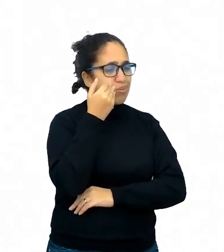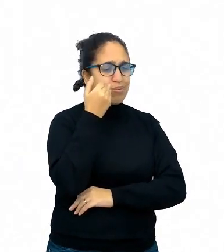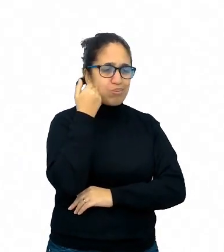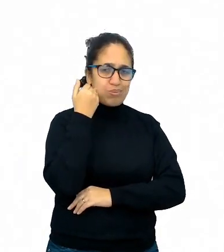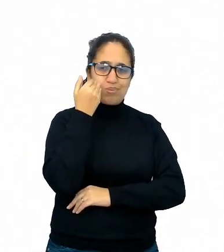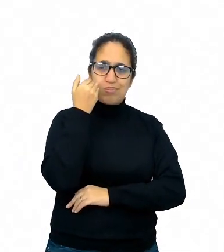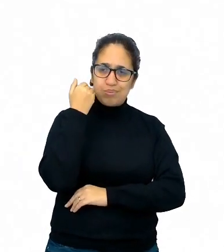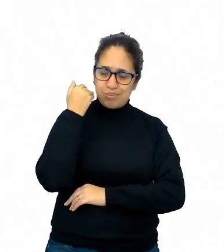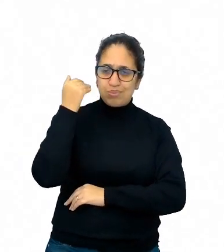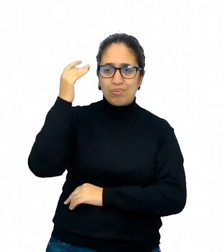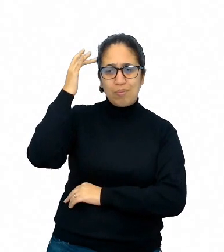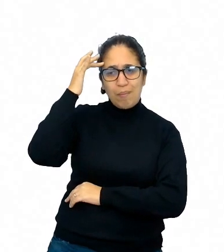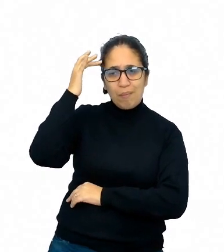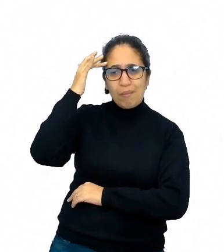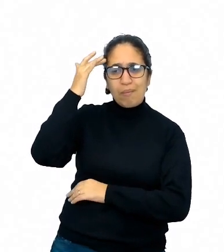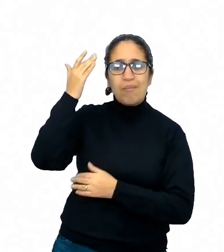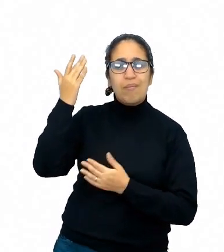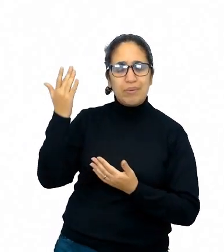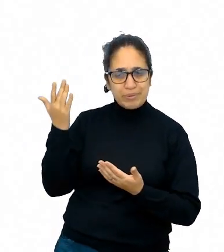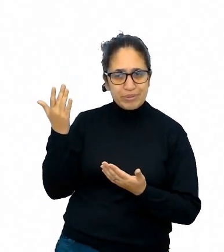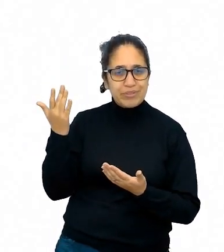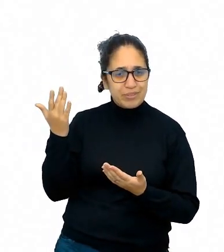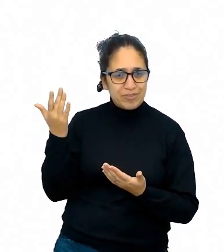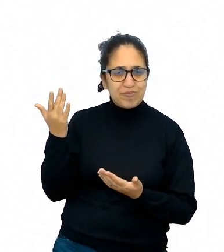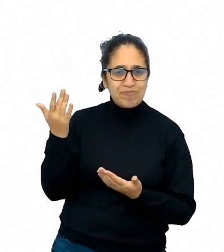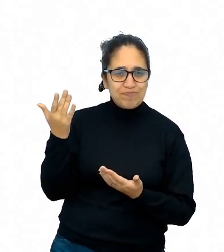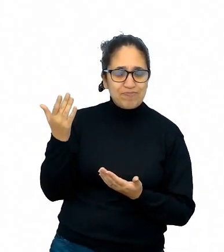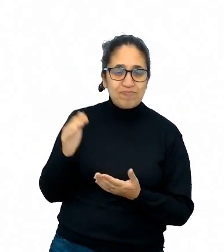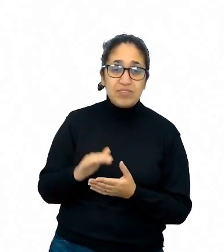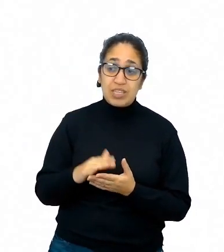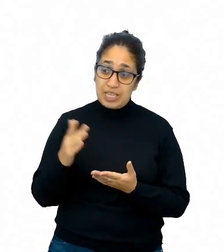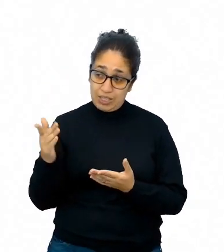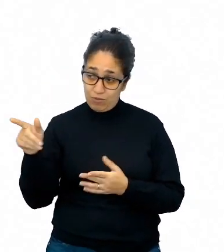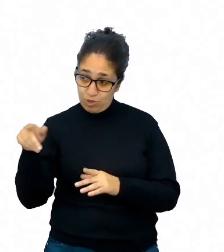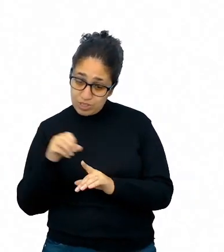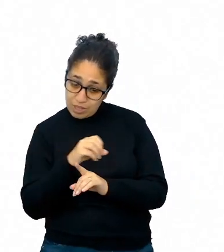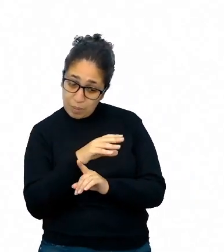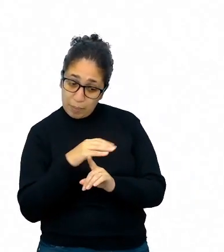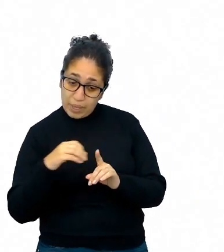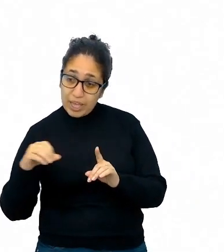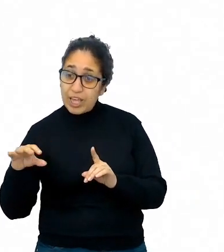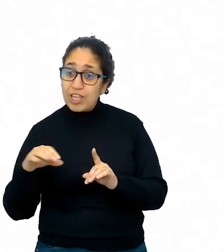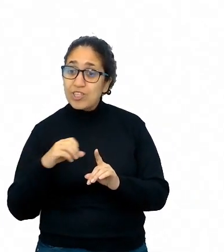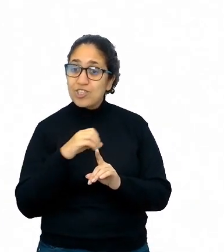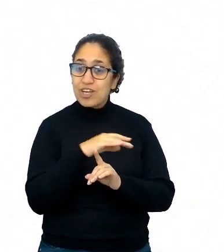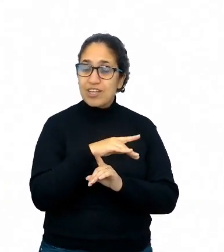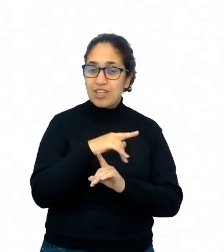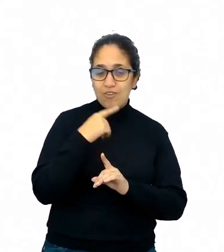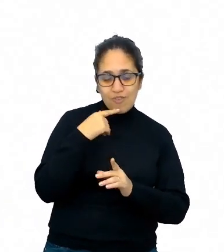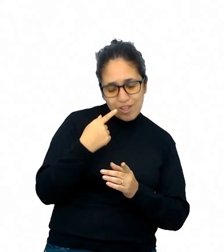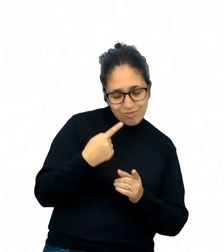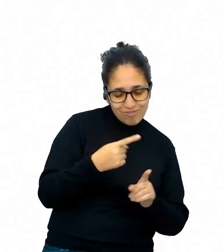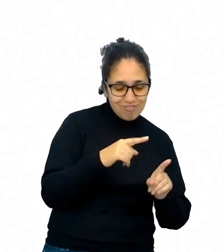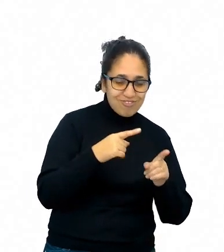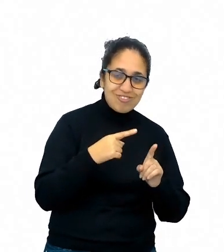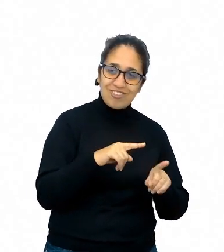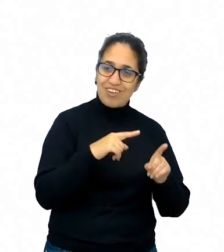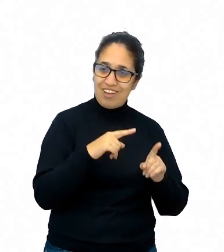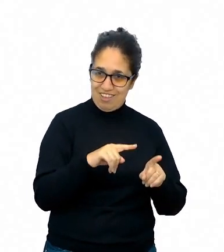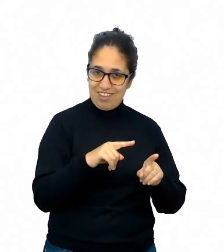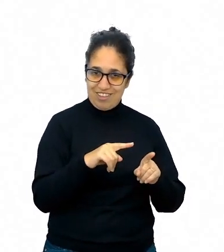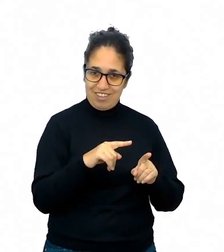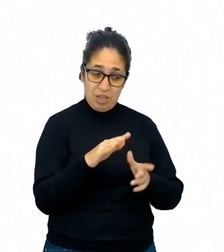vai amadurecendo aquelas ideias, né? E com a mediação de vocês, que é importante para instigar, para fazer com